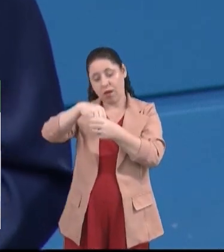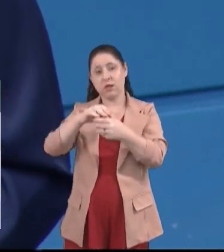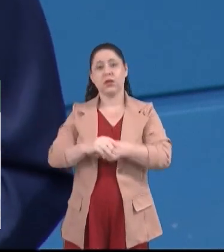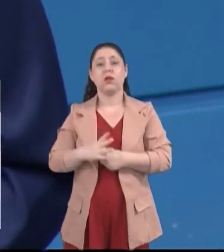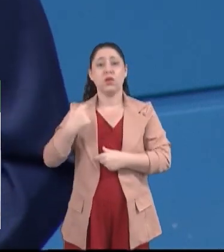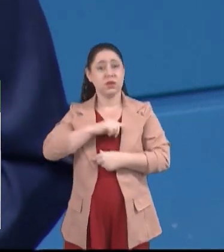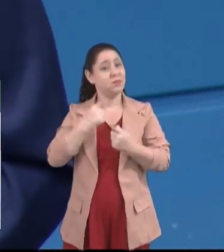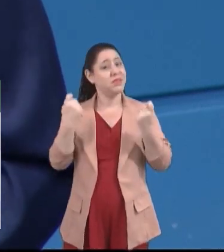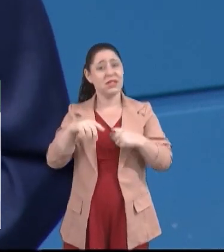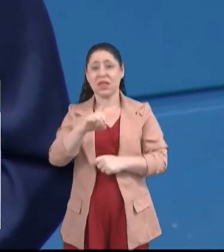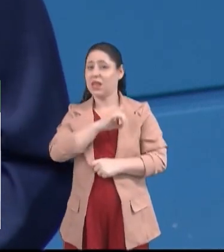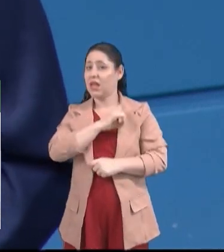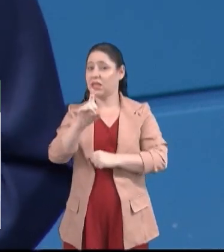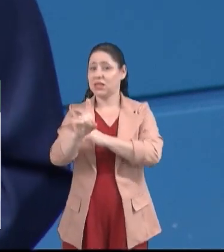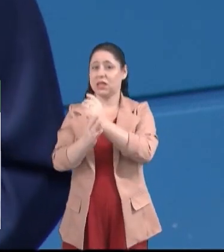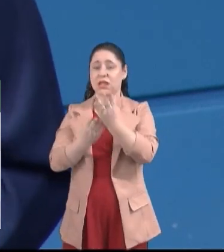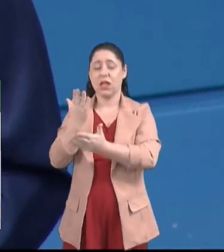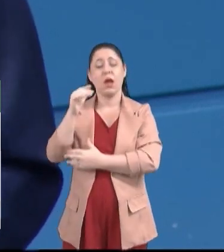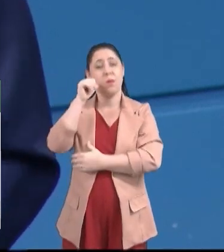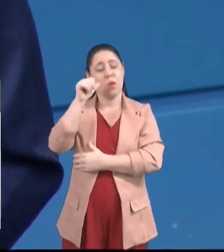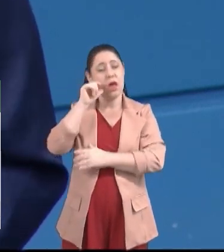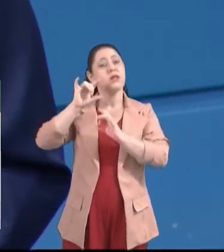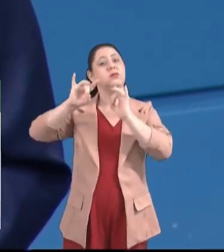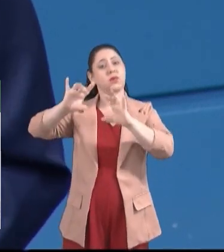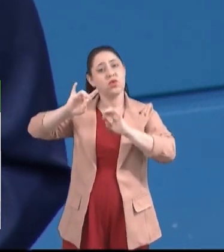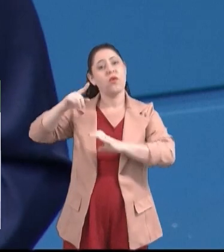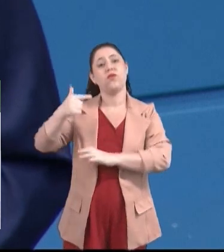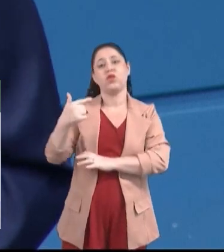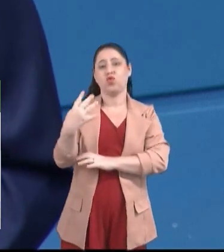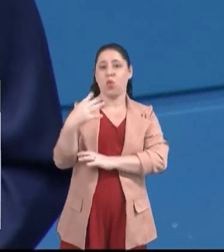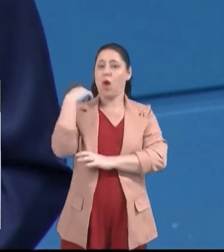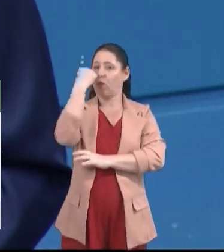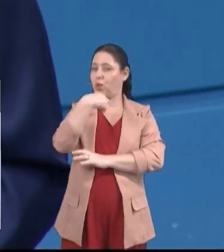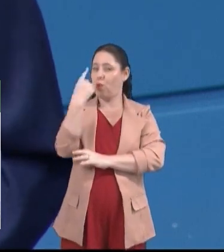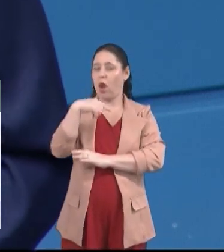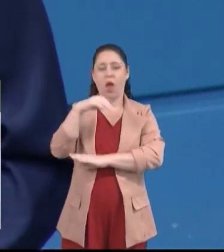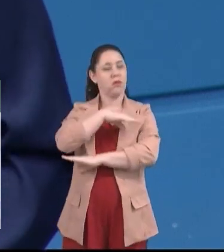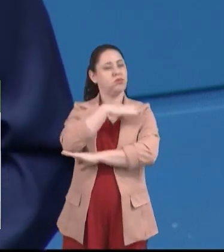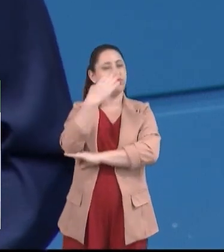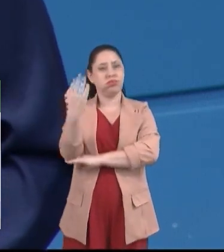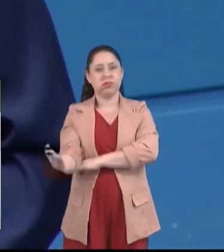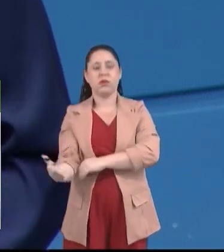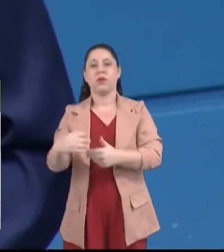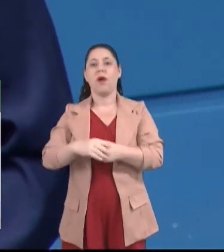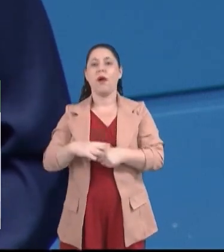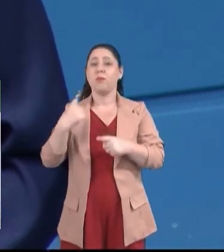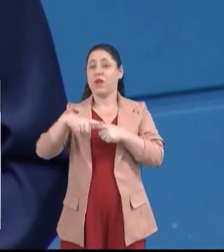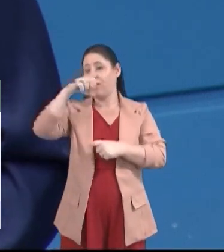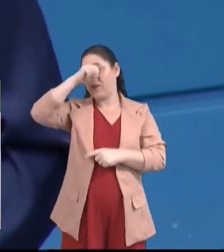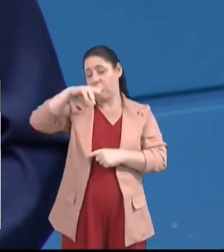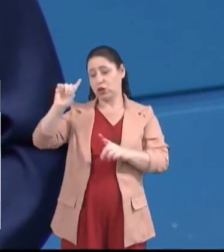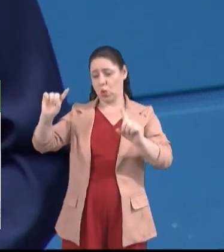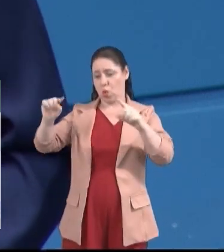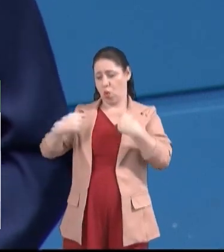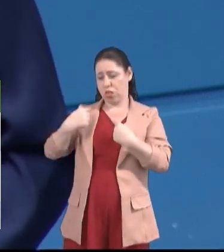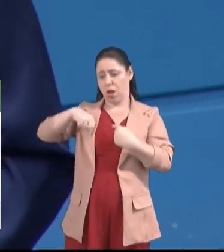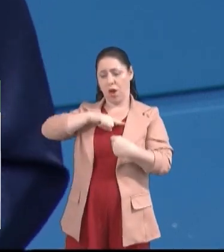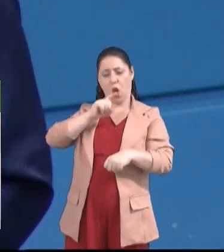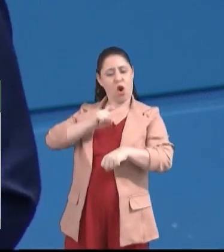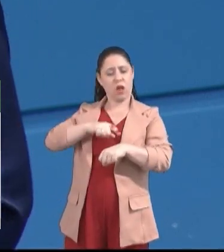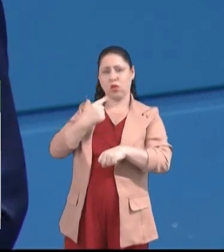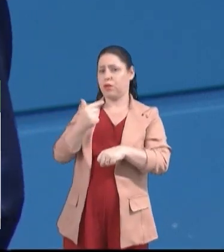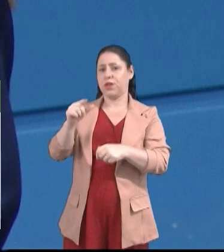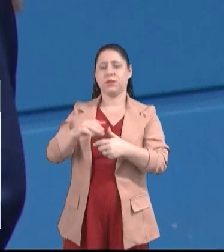Nós precisamos de delegacia de atendimento a mulheres especializadas 24 horas. A violência contra nós mulheres, ela não tem